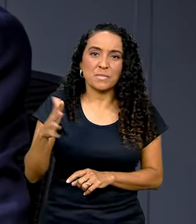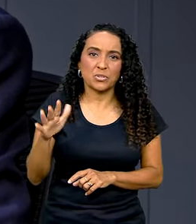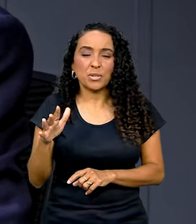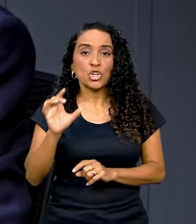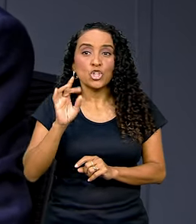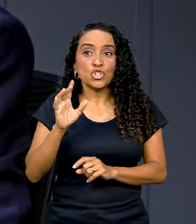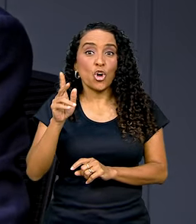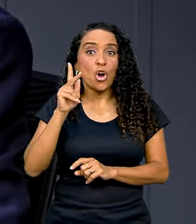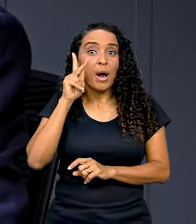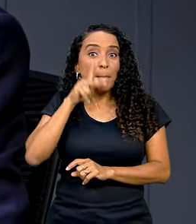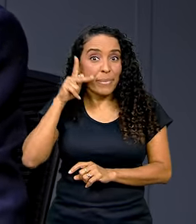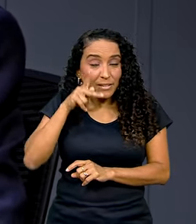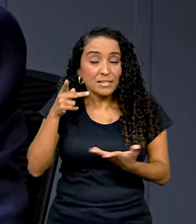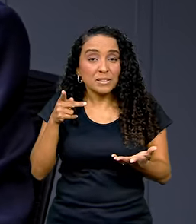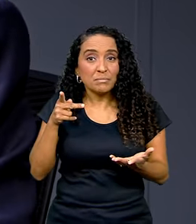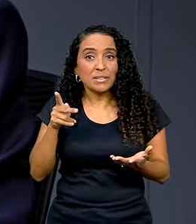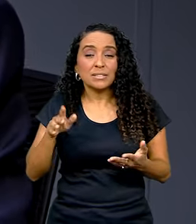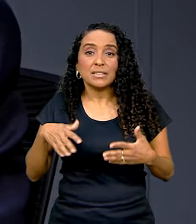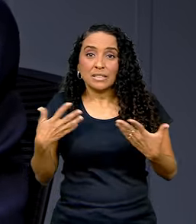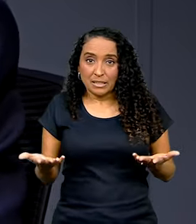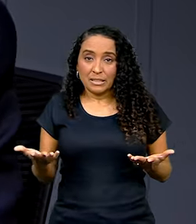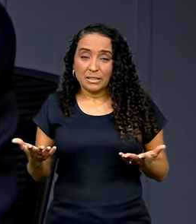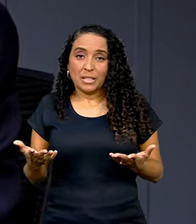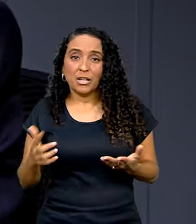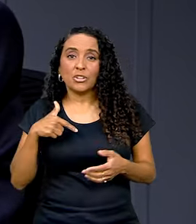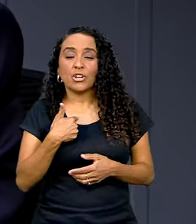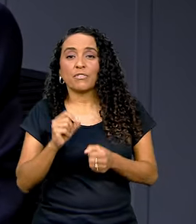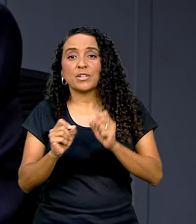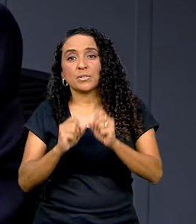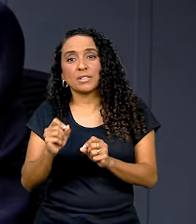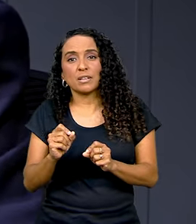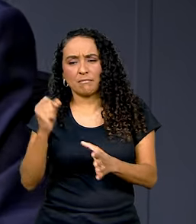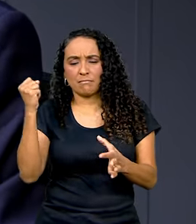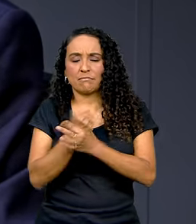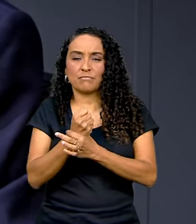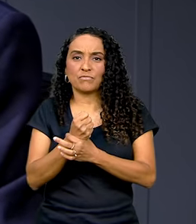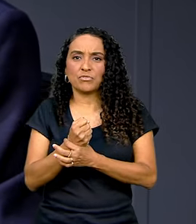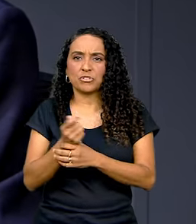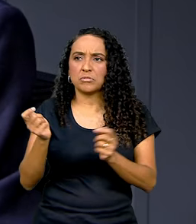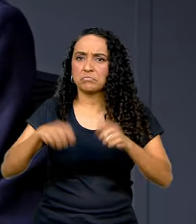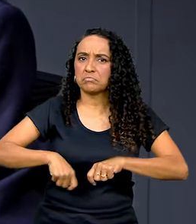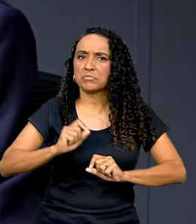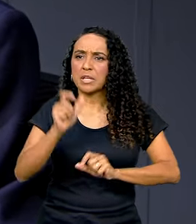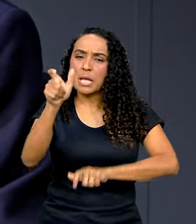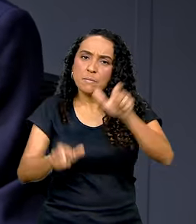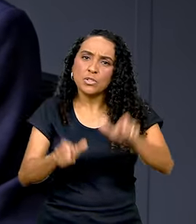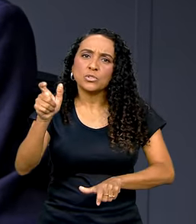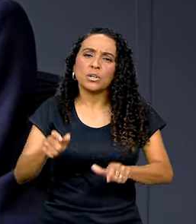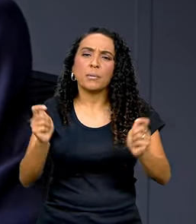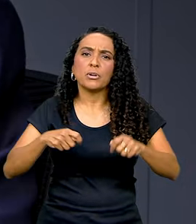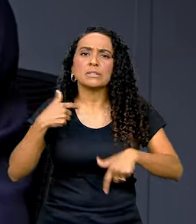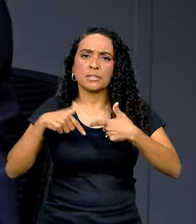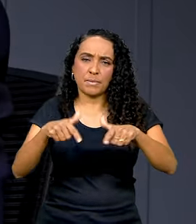aproximadamente só na Paraíba então a com isso o que que a gente faz garante a condição de que as